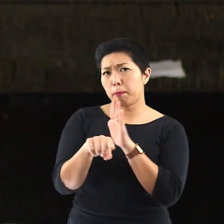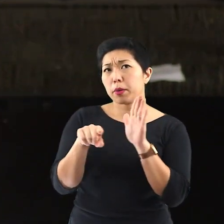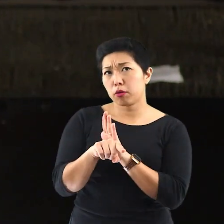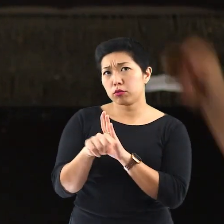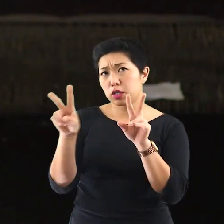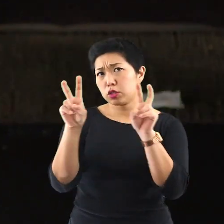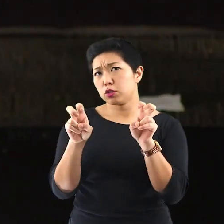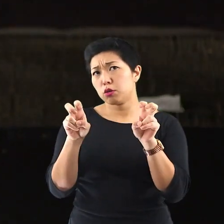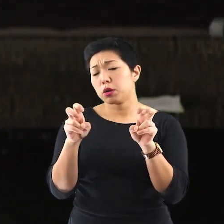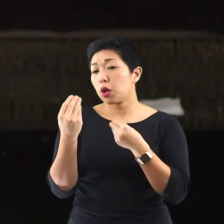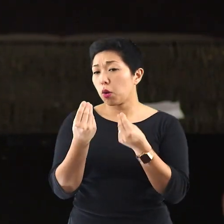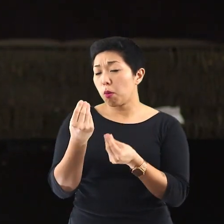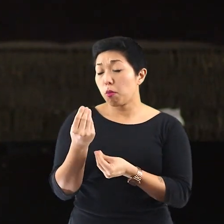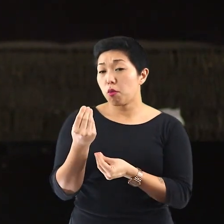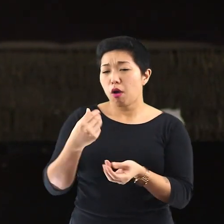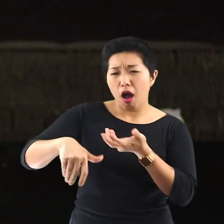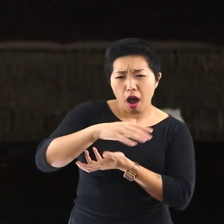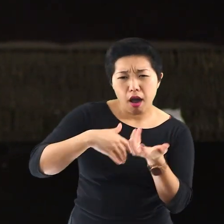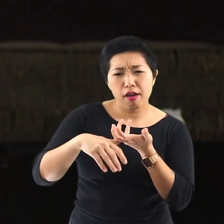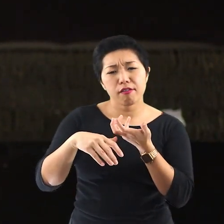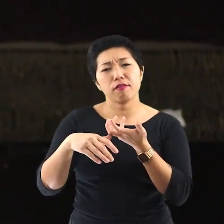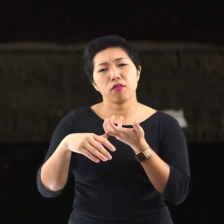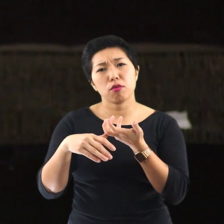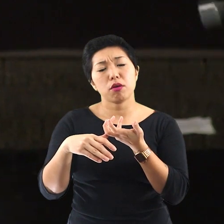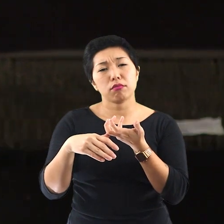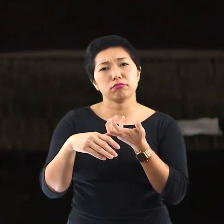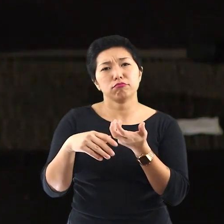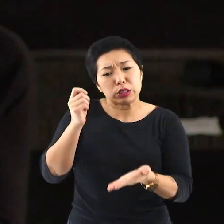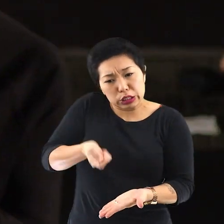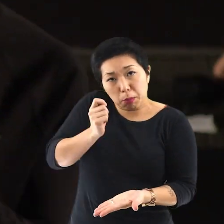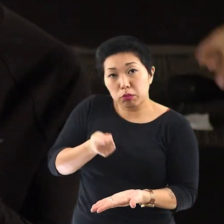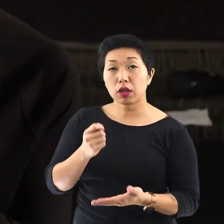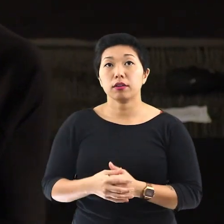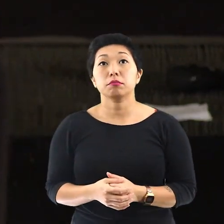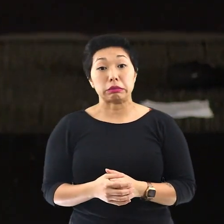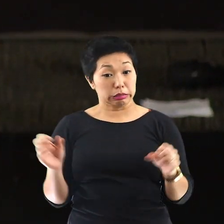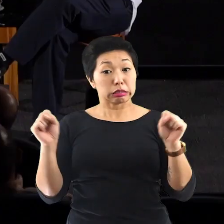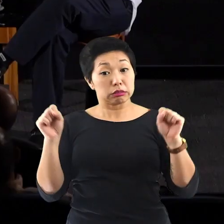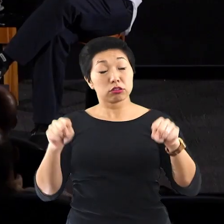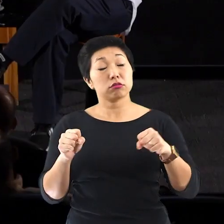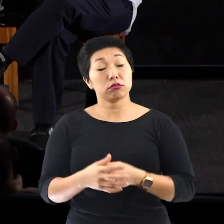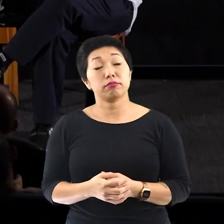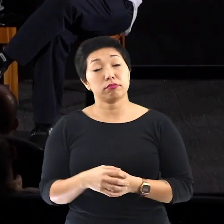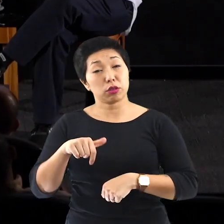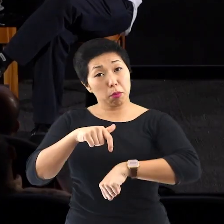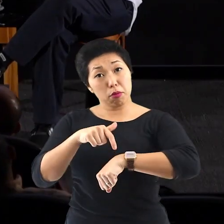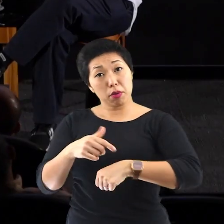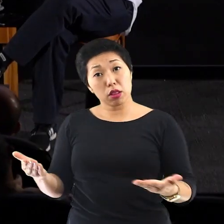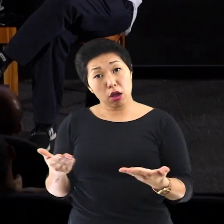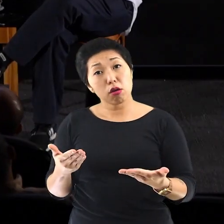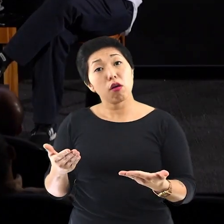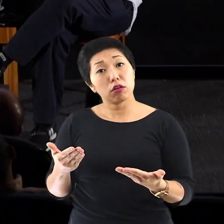uma pergunta era sobre a reforma tributária. Sobre a reforma tributária, sim, estamos